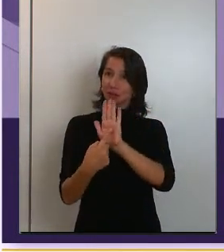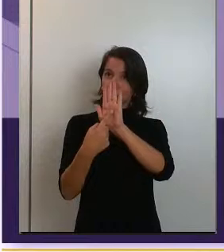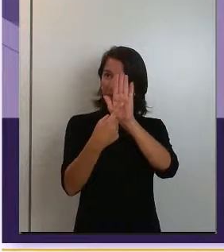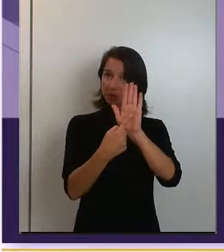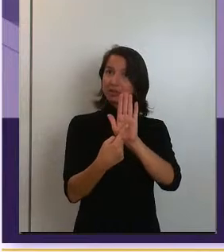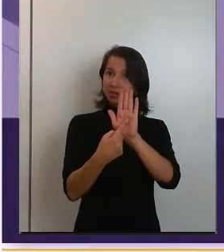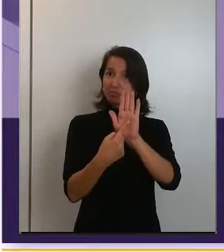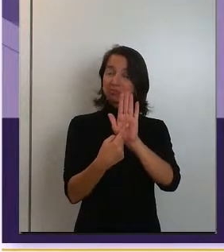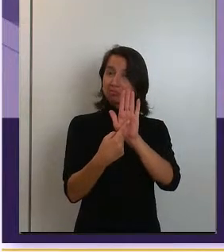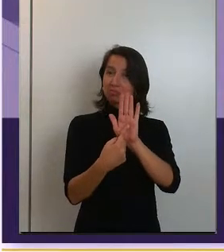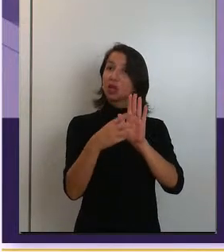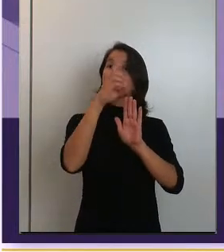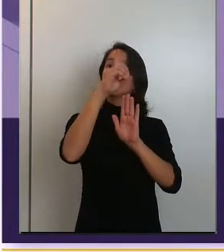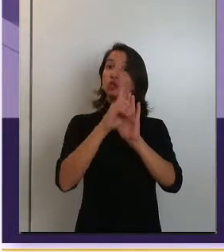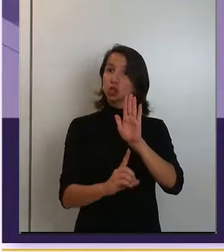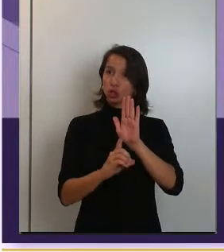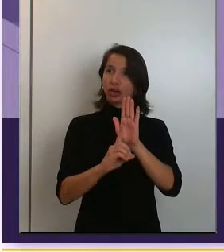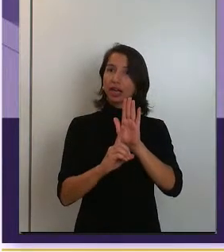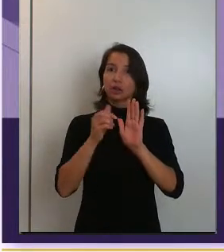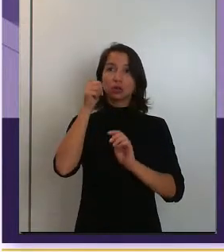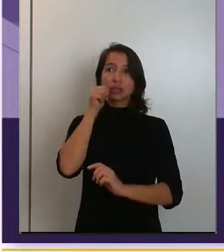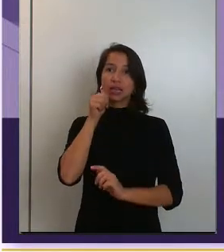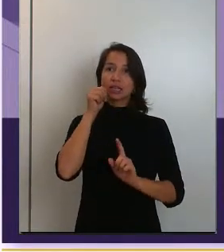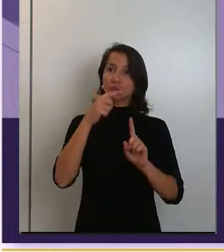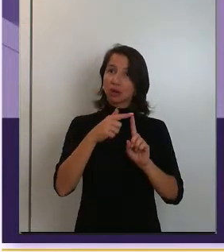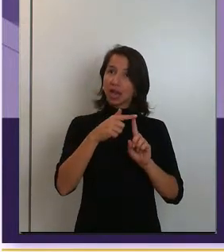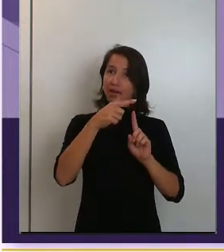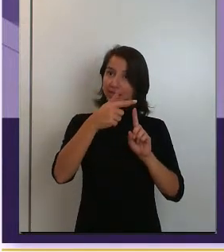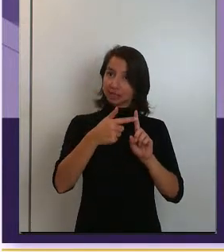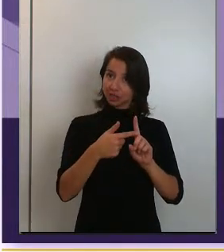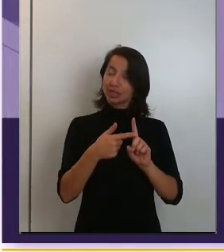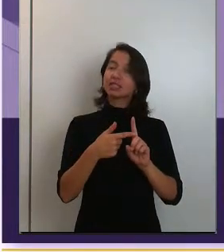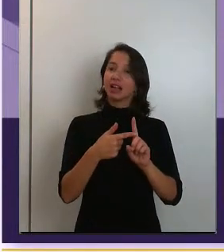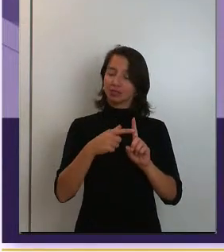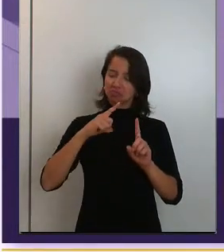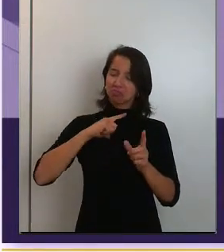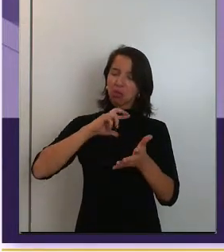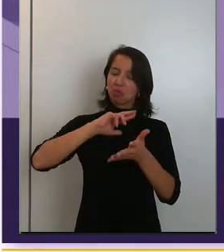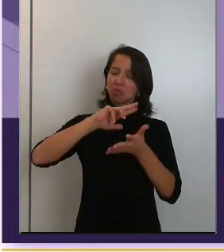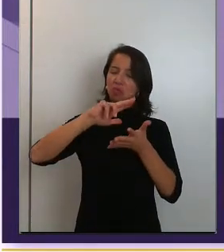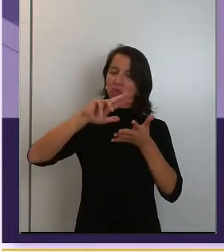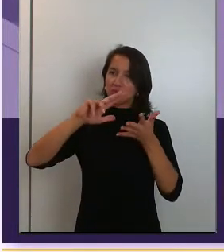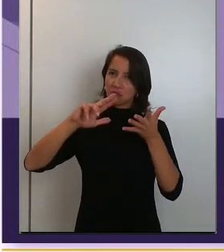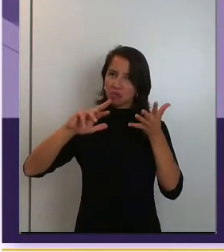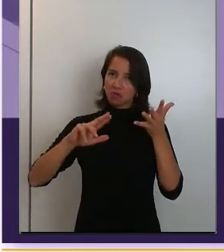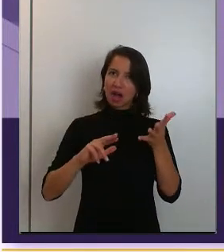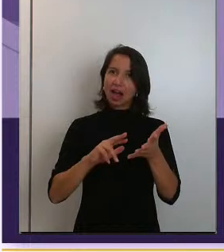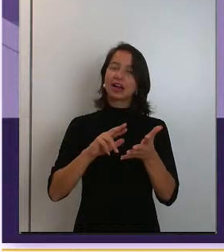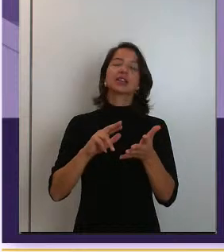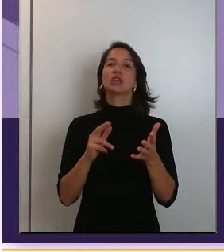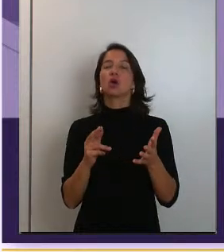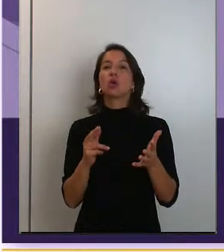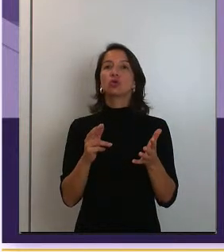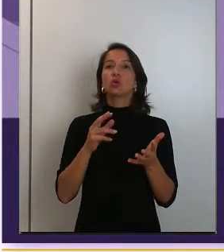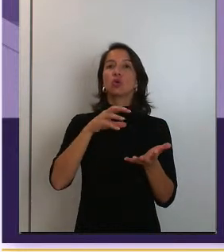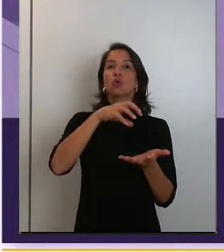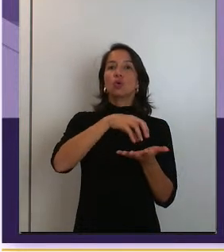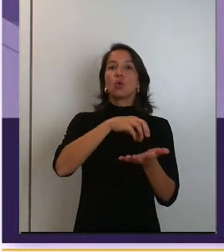Na minha sala também tem diversas dessas edições, assim como de outras, né, onde o Ministério Público do Trabalho e outras instituições buscam